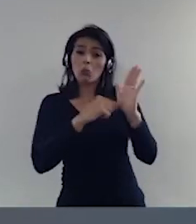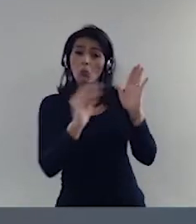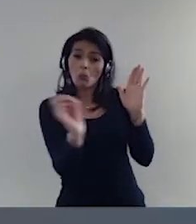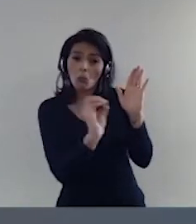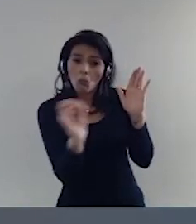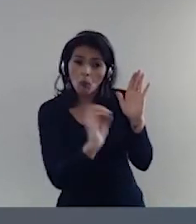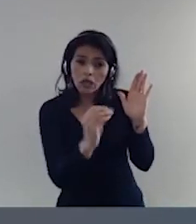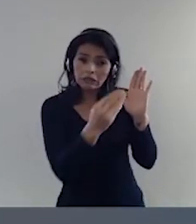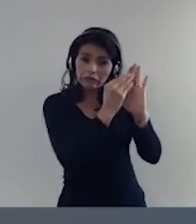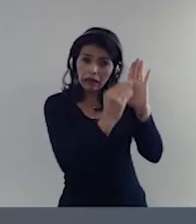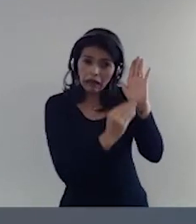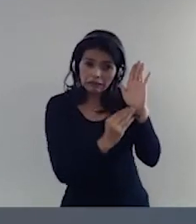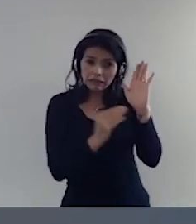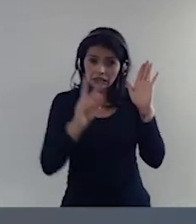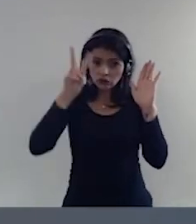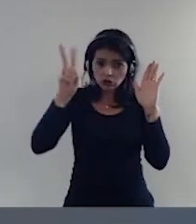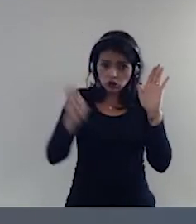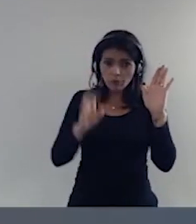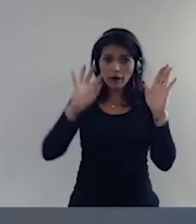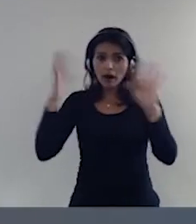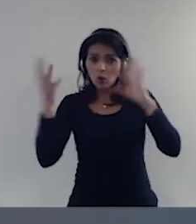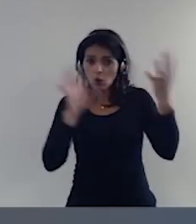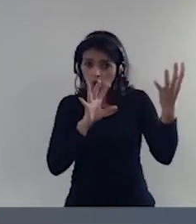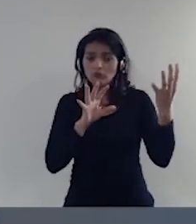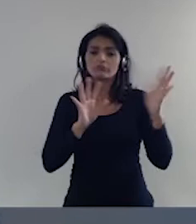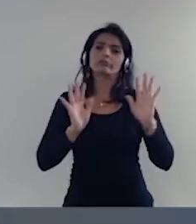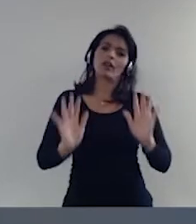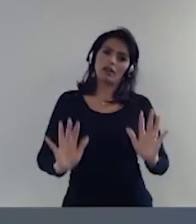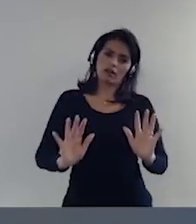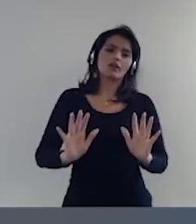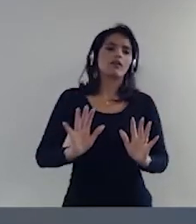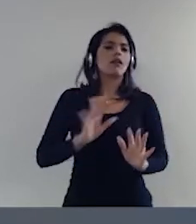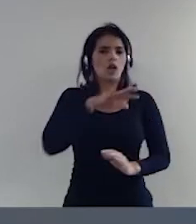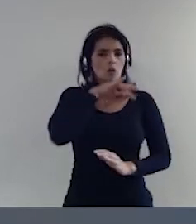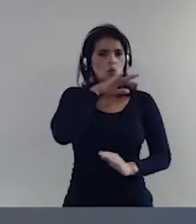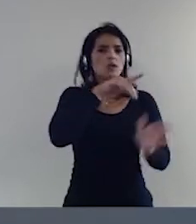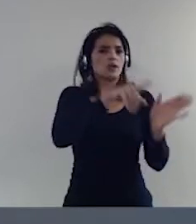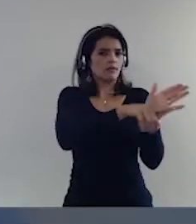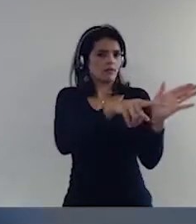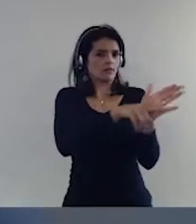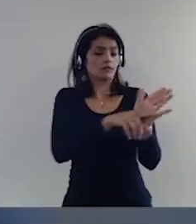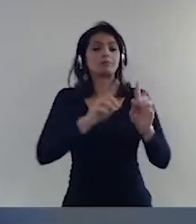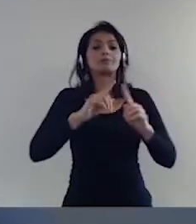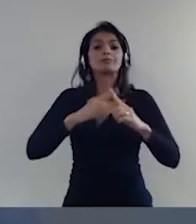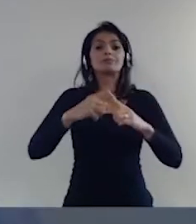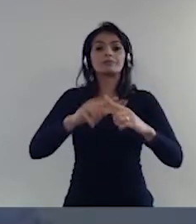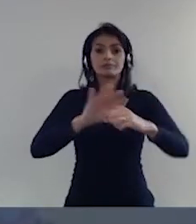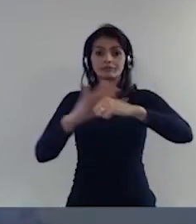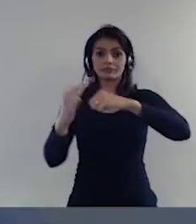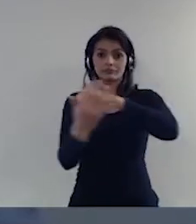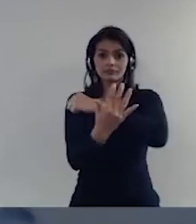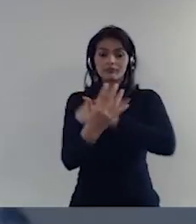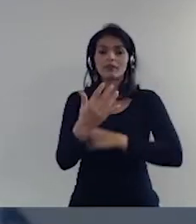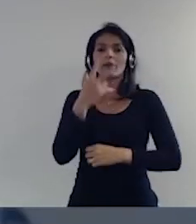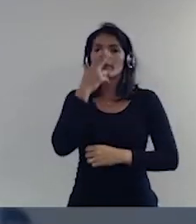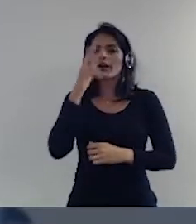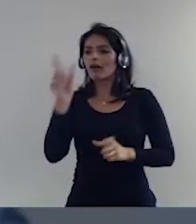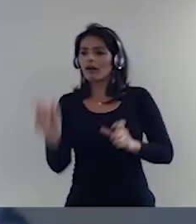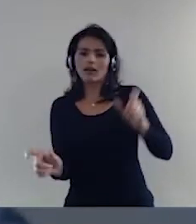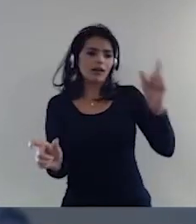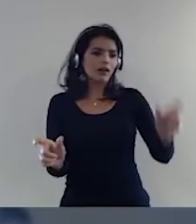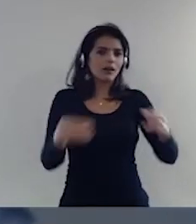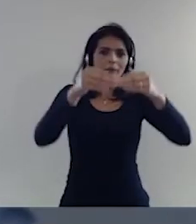permite o manejo dos remédios legais. Me parece extremamente improvável que, no caso da pandemia do Covid-19, as partes